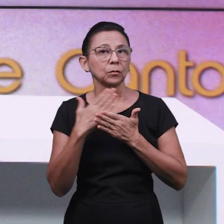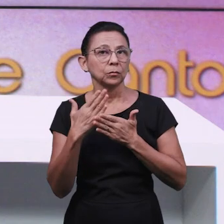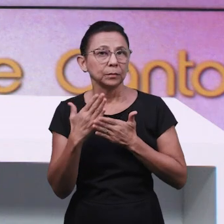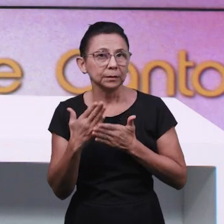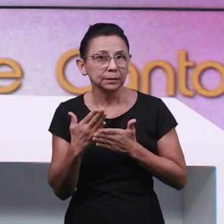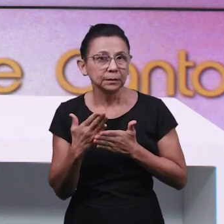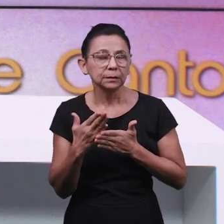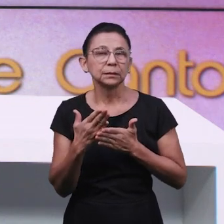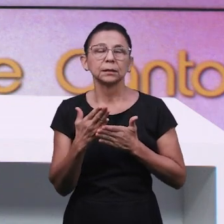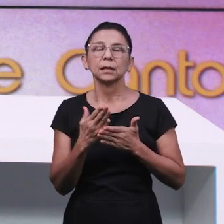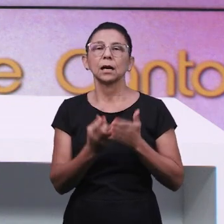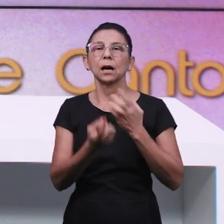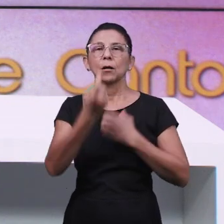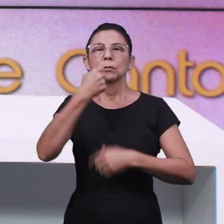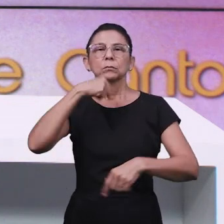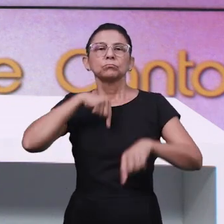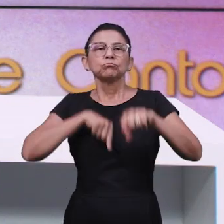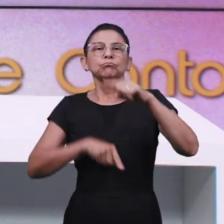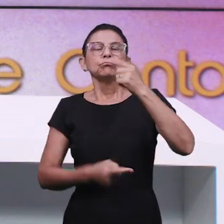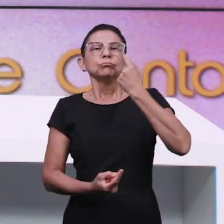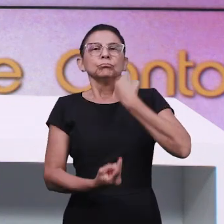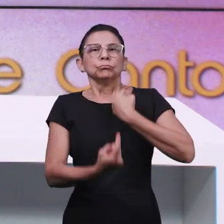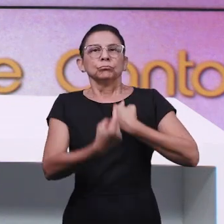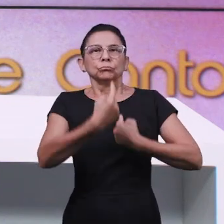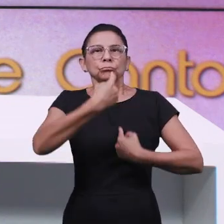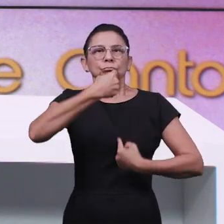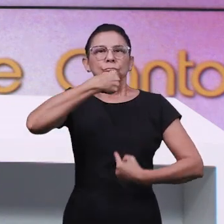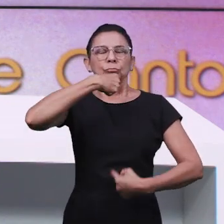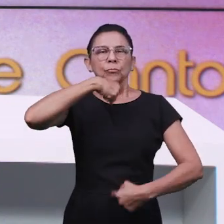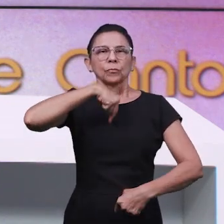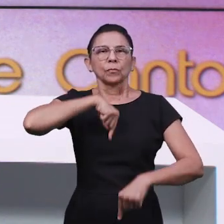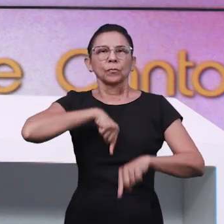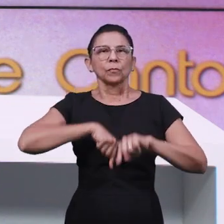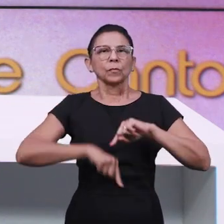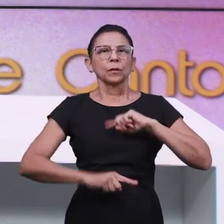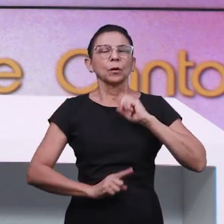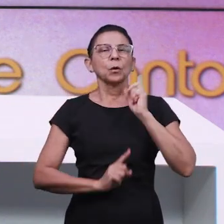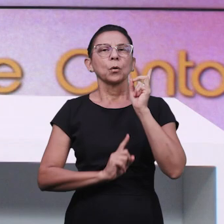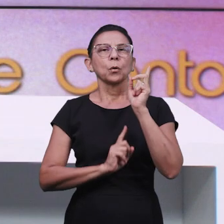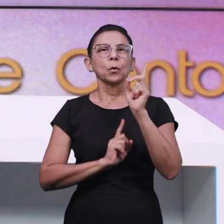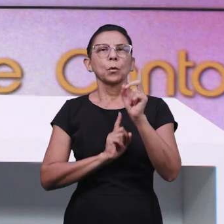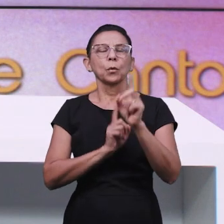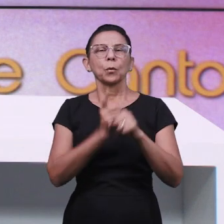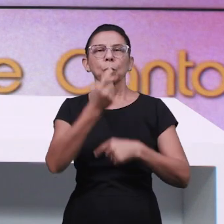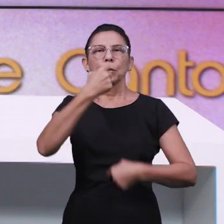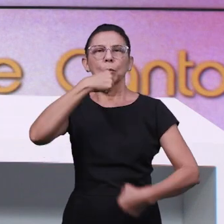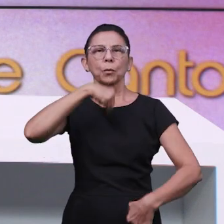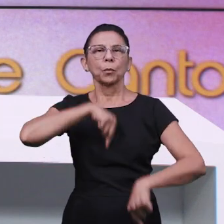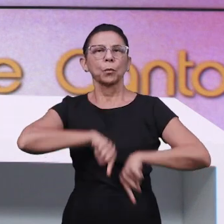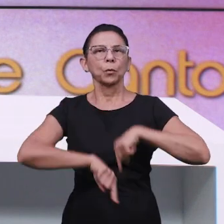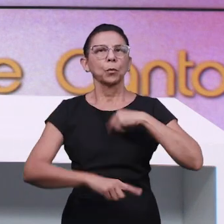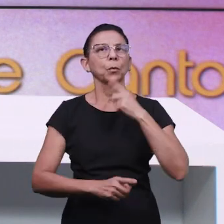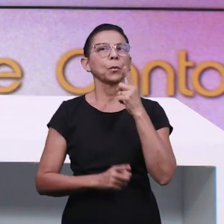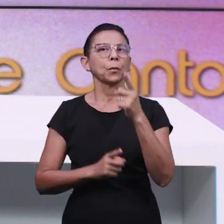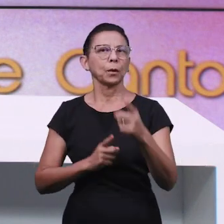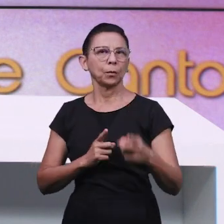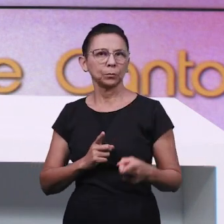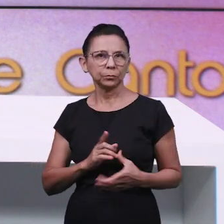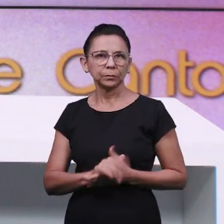vocais. Os impulsos de ar que são gerados pela musculatura respiratória